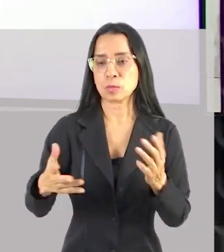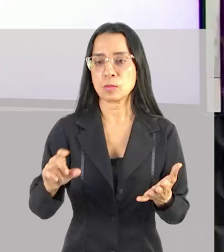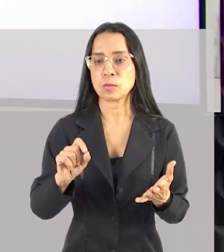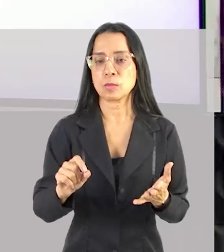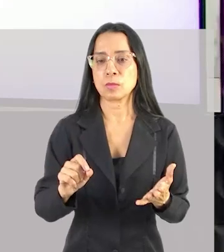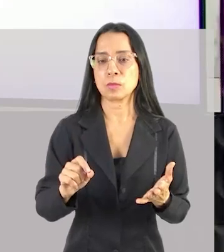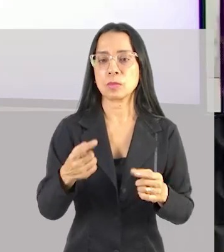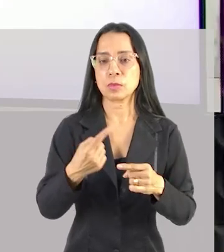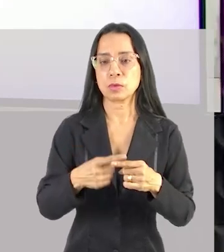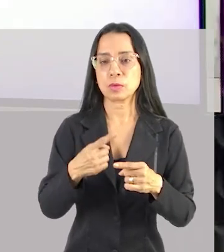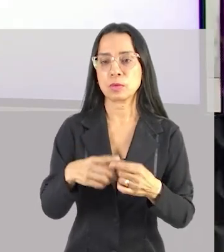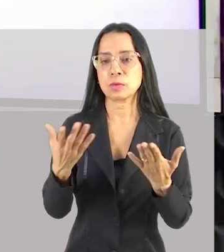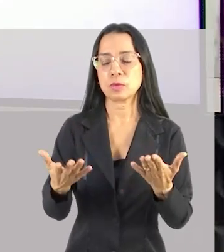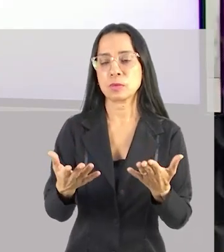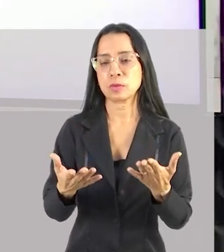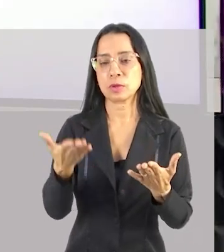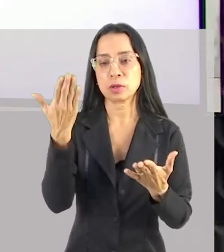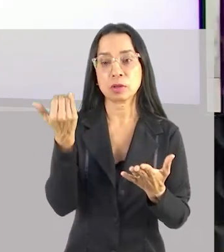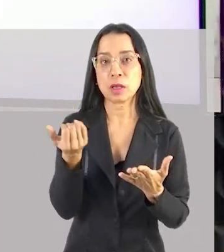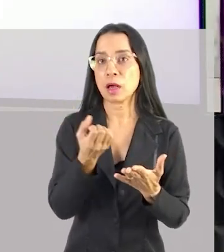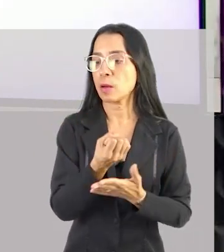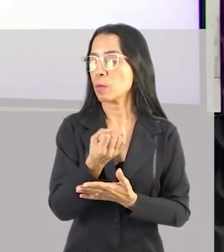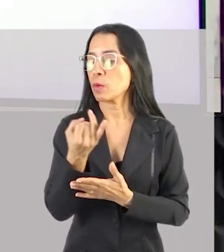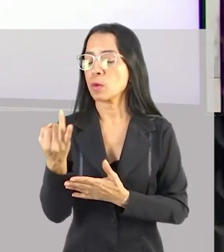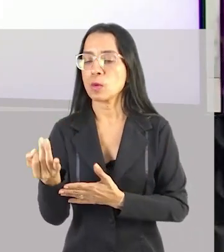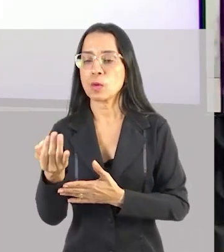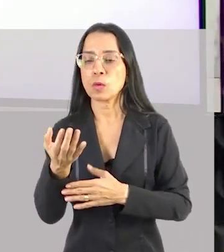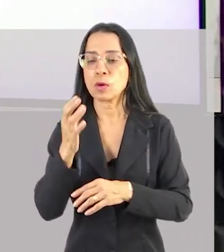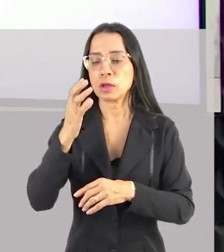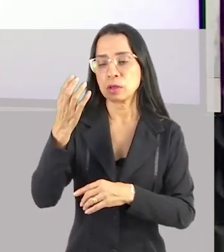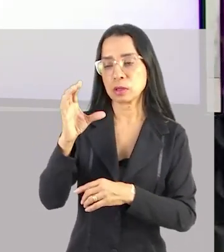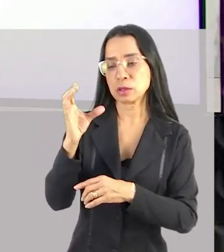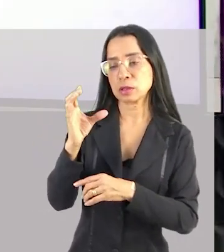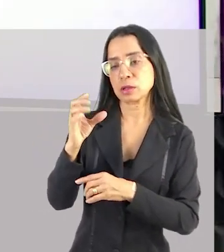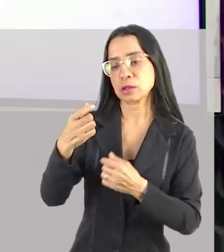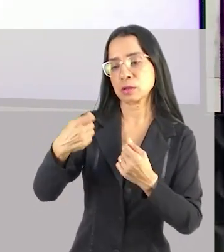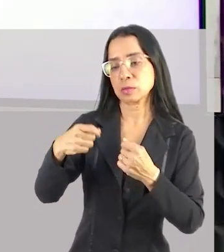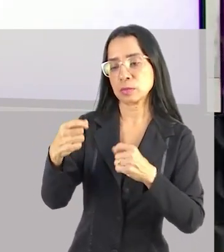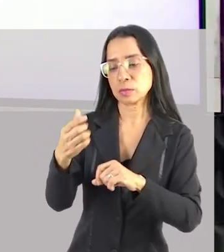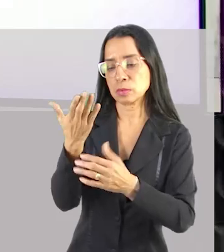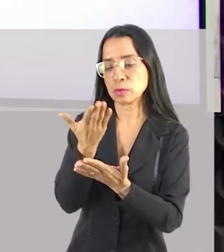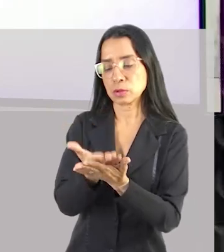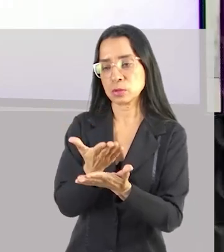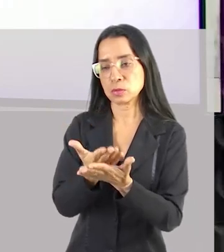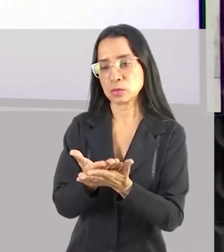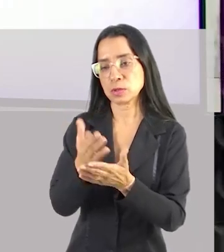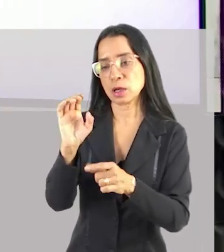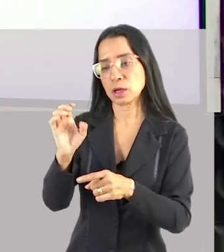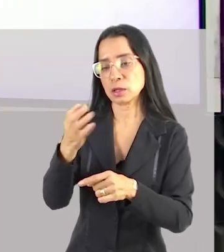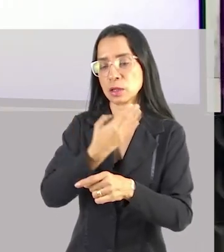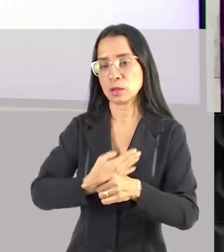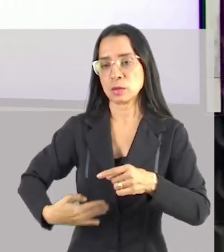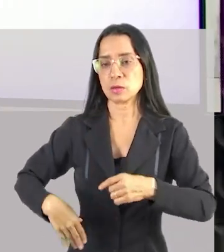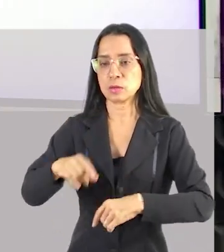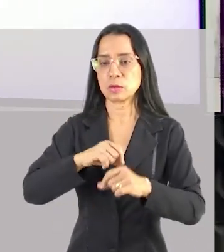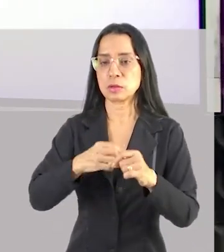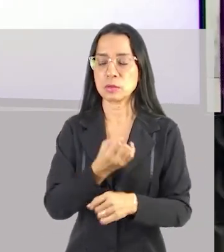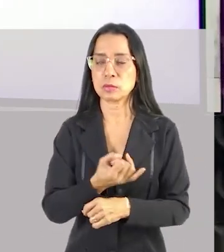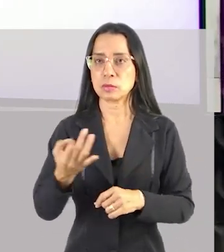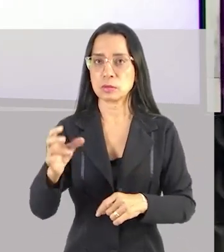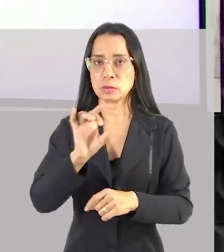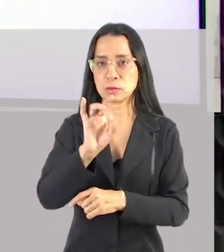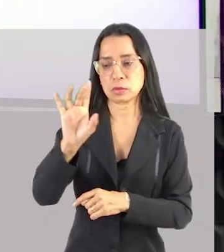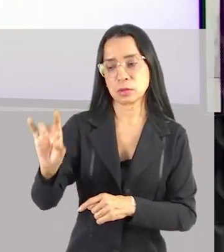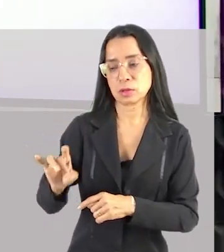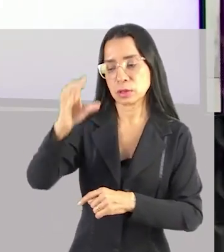que determina quais as ciências que devem ser estudadas no Estado, quais são as que